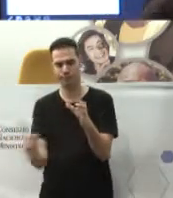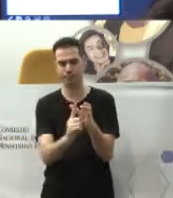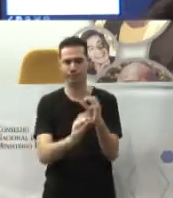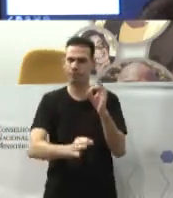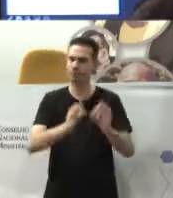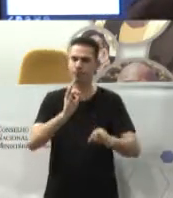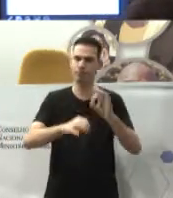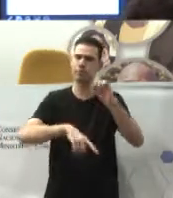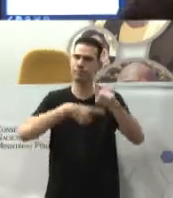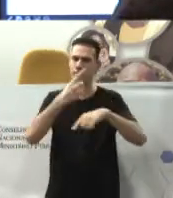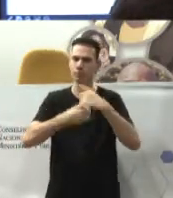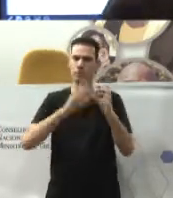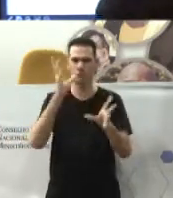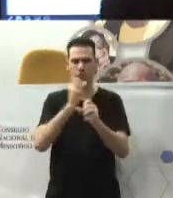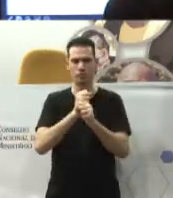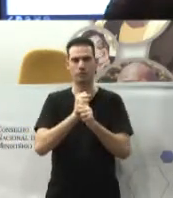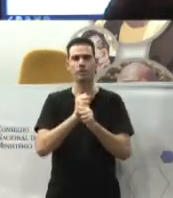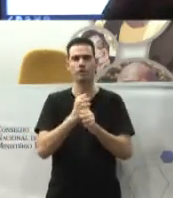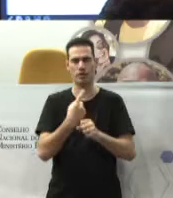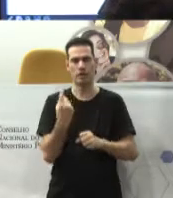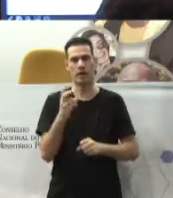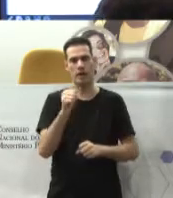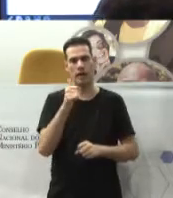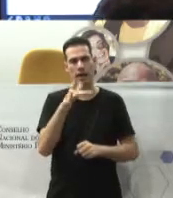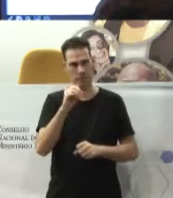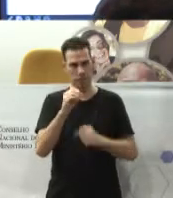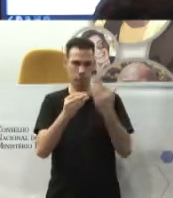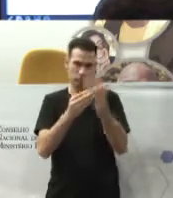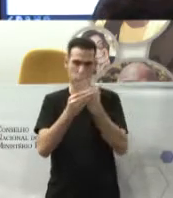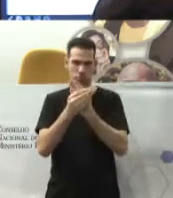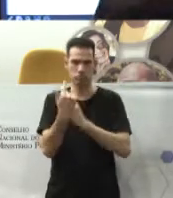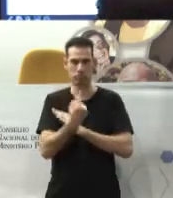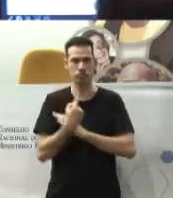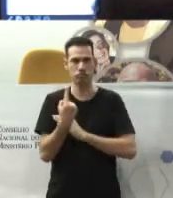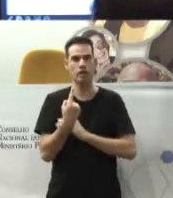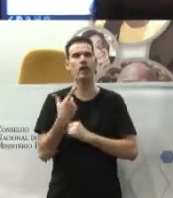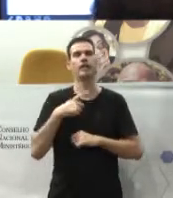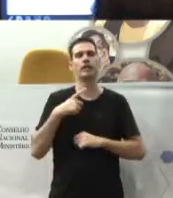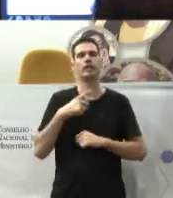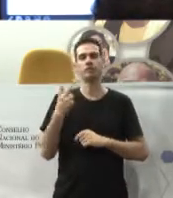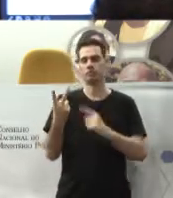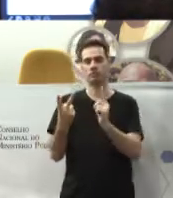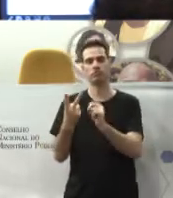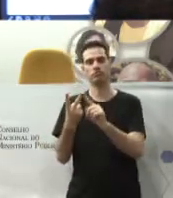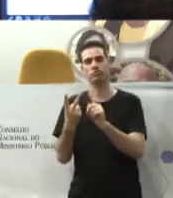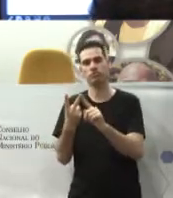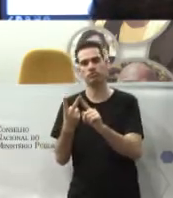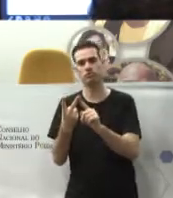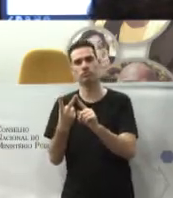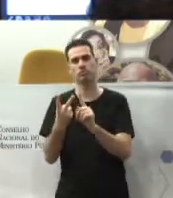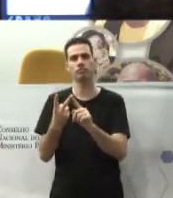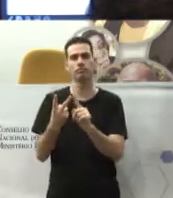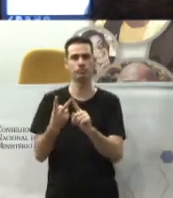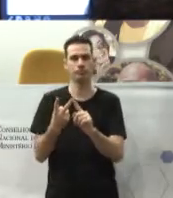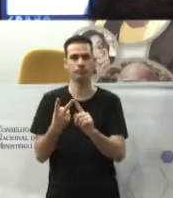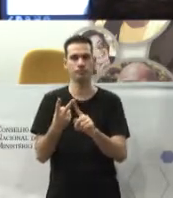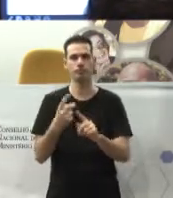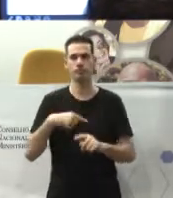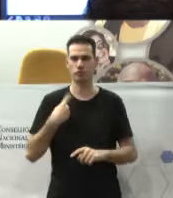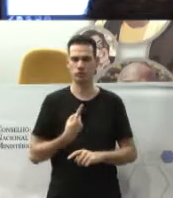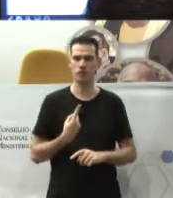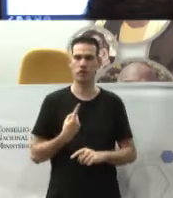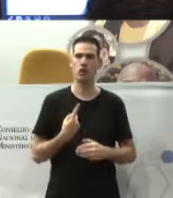vai ser aplicado também à ação individual. E tem uma segunda vertente, que é a vertente de nós passarmos